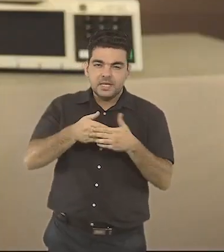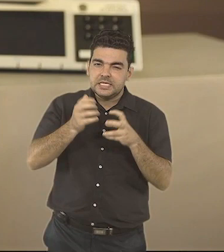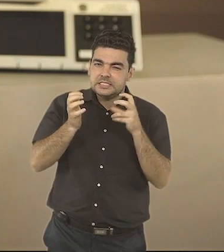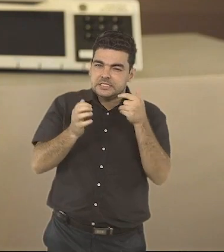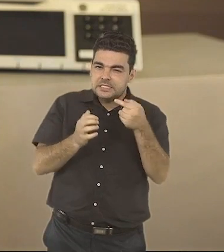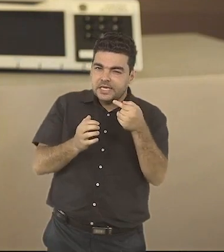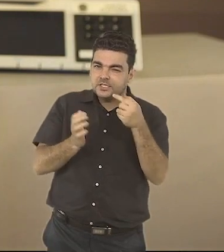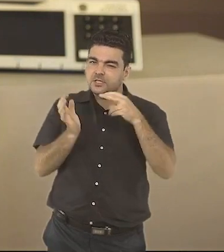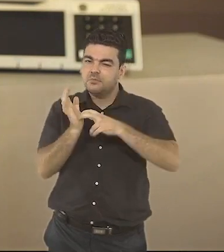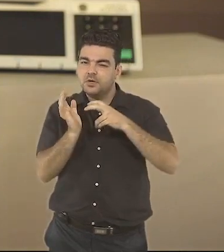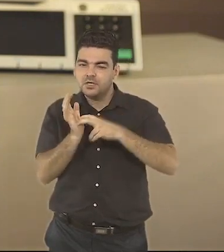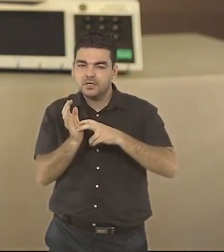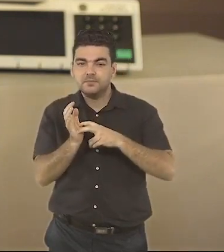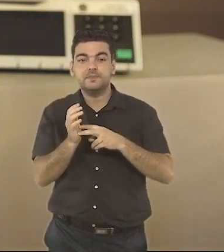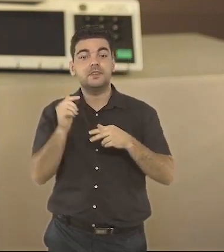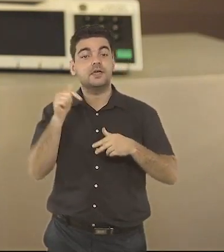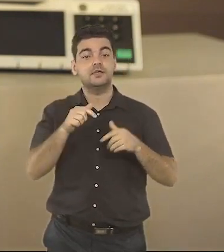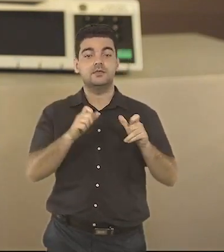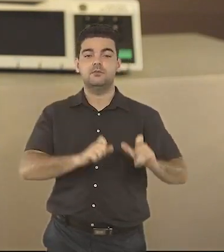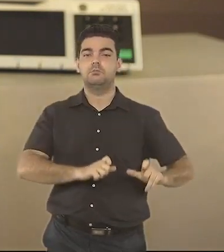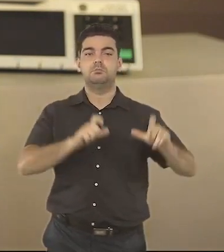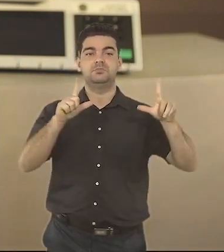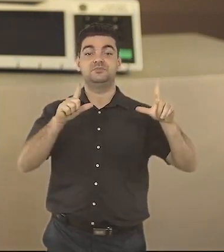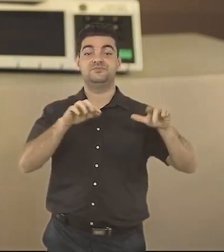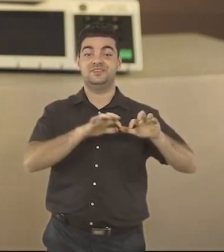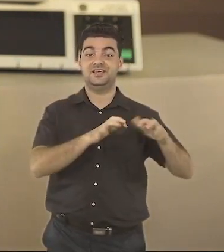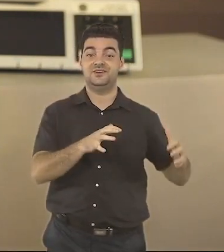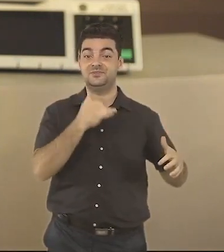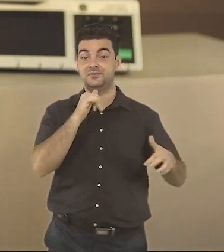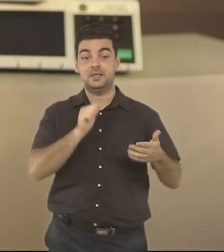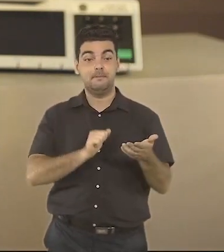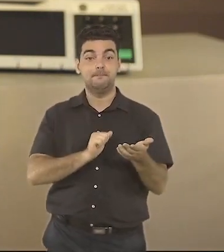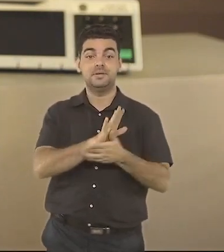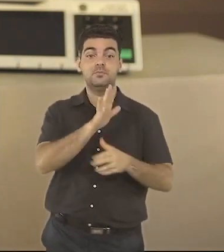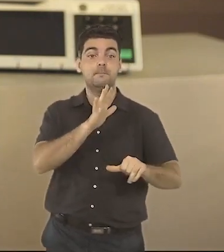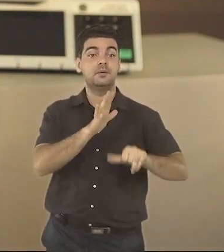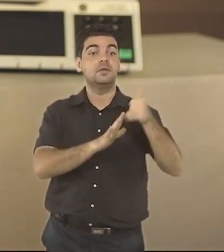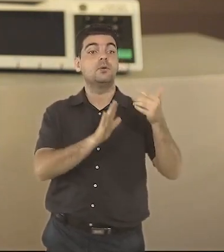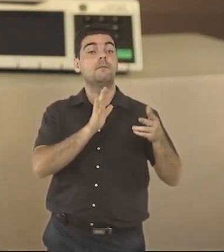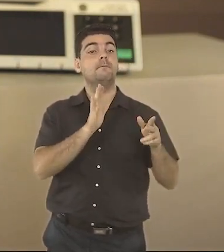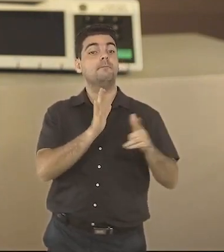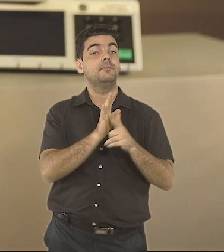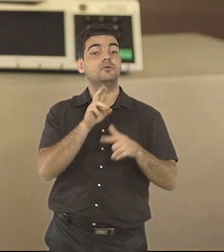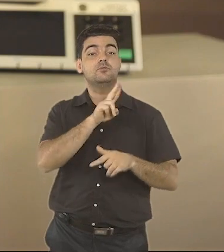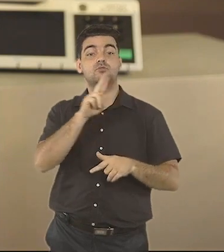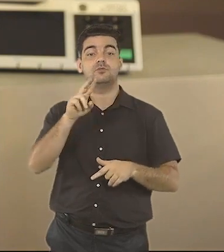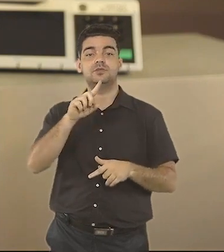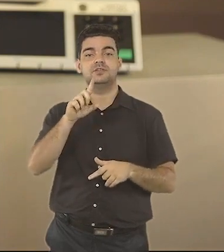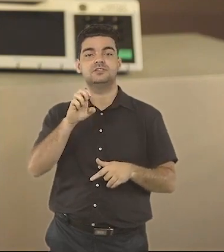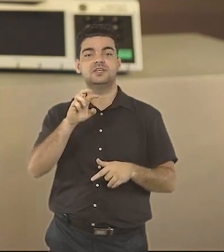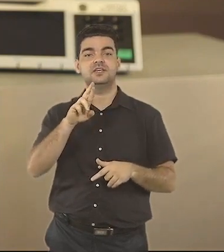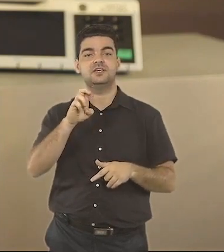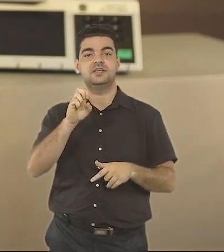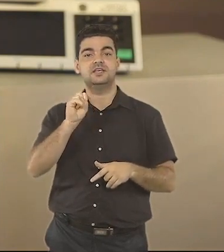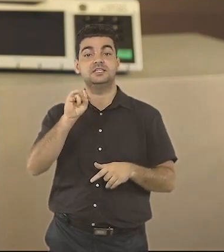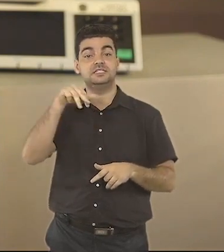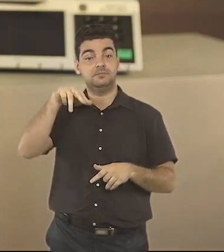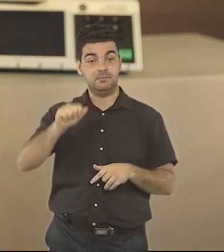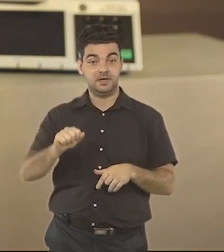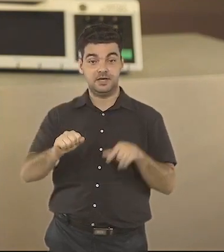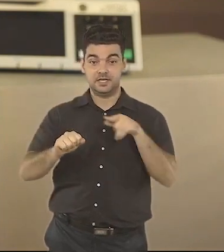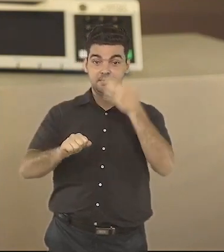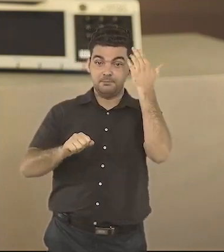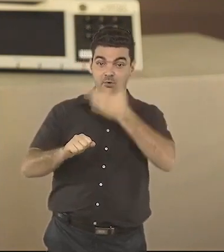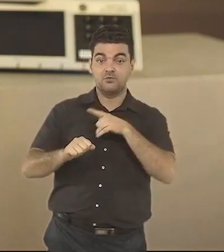da manhã, a urna é ligada e imprime um relatório chamado zerésima, que comprova